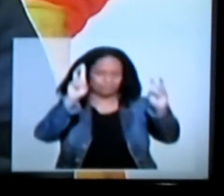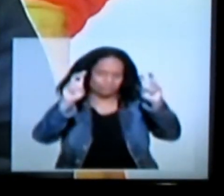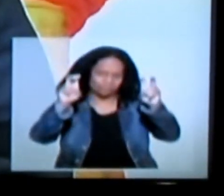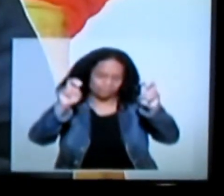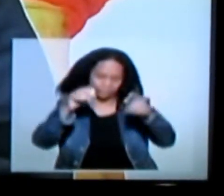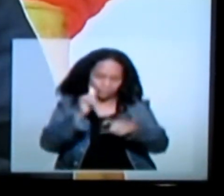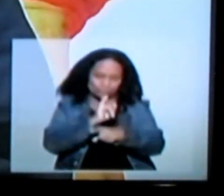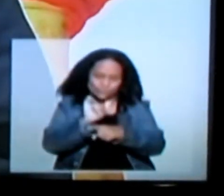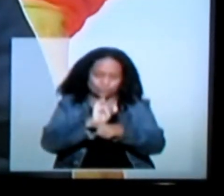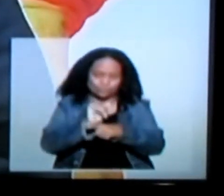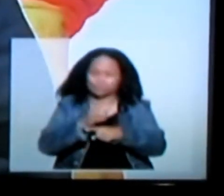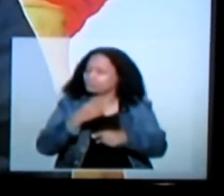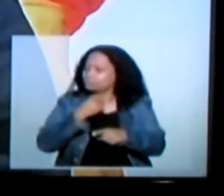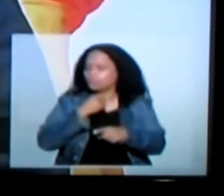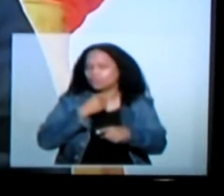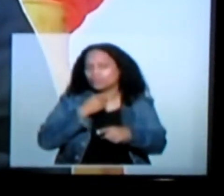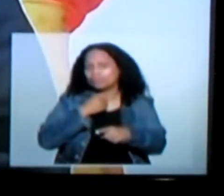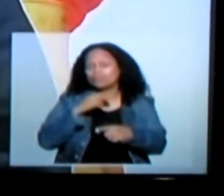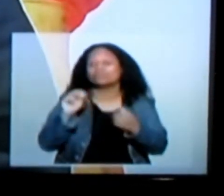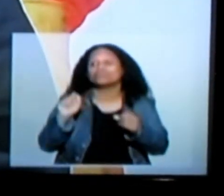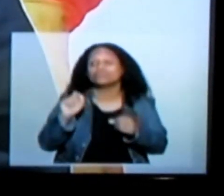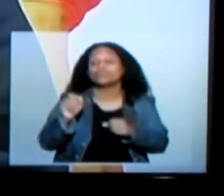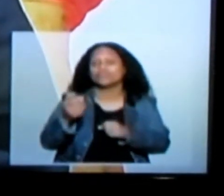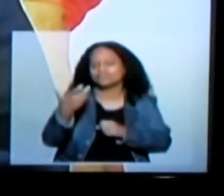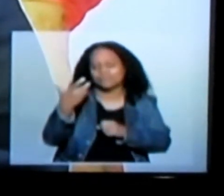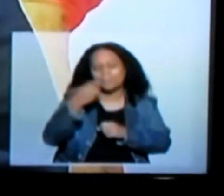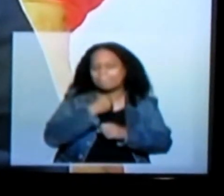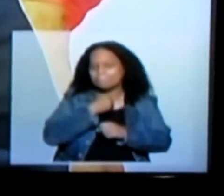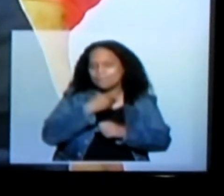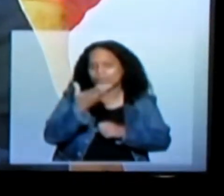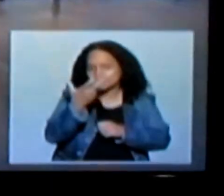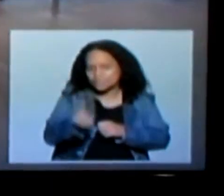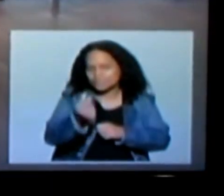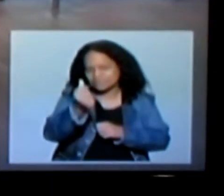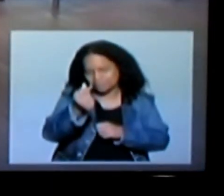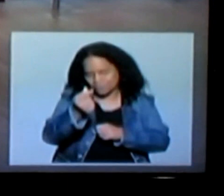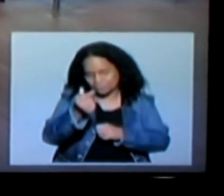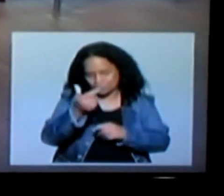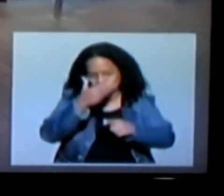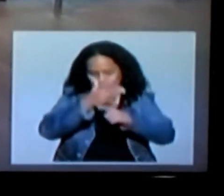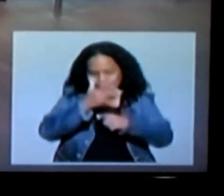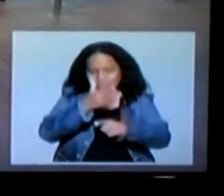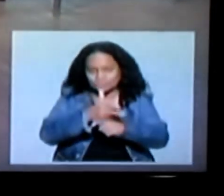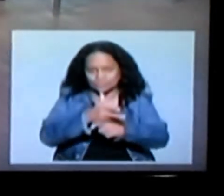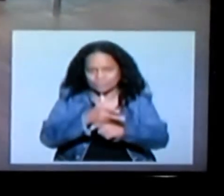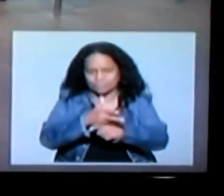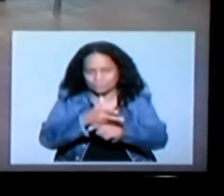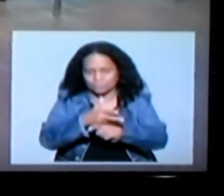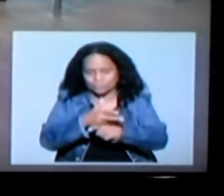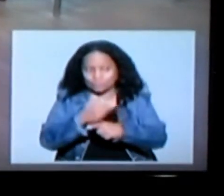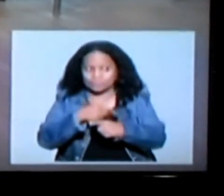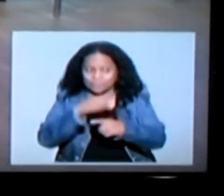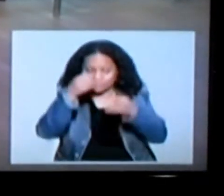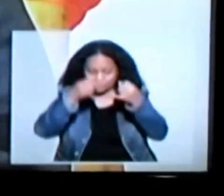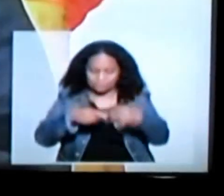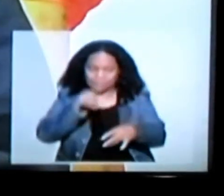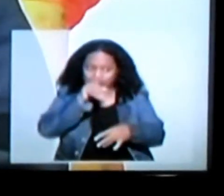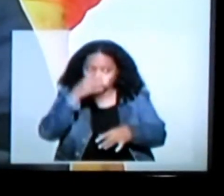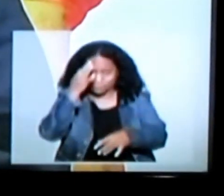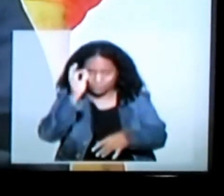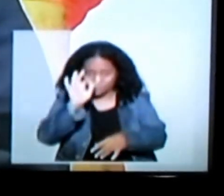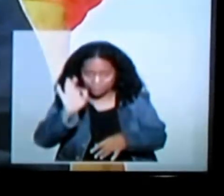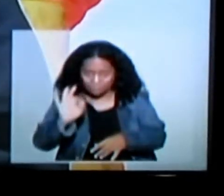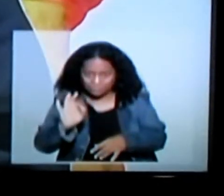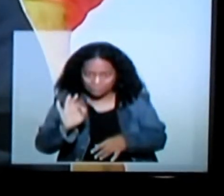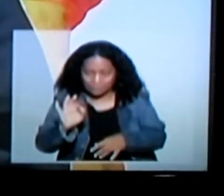no YouTube, tem umas coisas que não pode monetizar, que monetizar é quando a gente ganha dinheiro em cima daquele vídeo. Vou explicar pro pessoal que tá assistindo e a